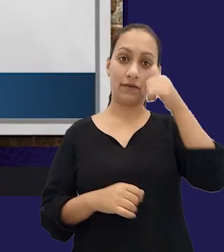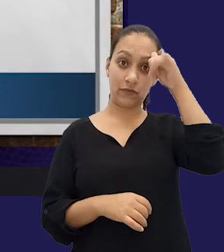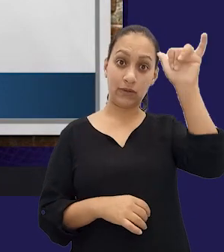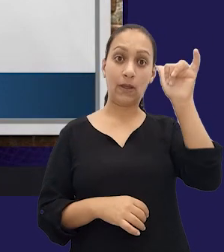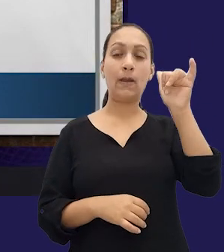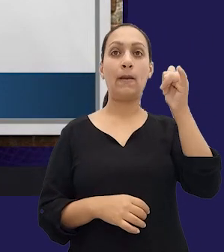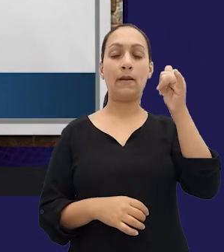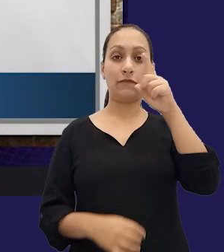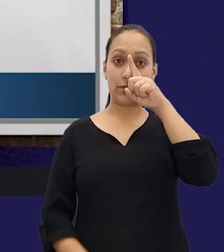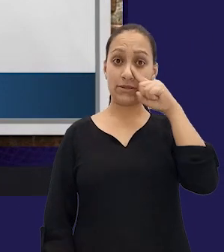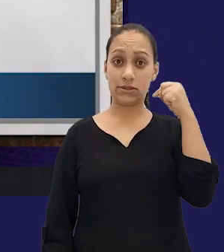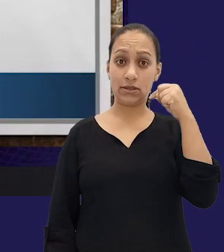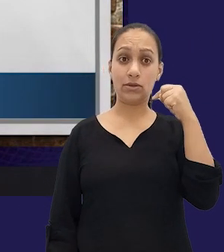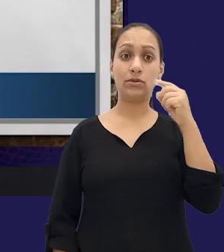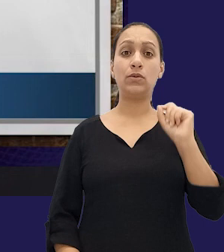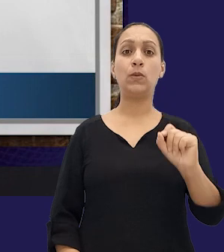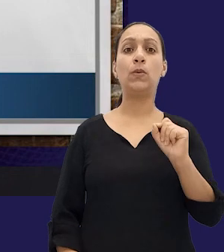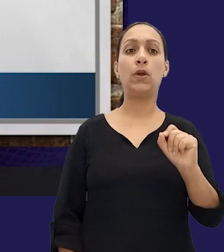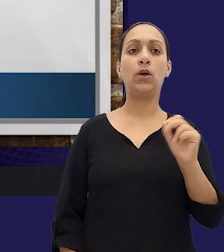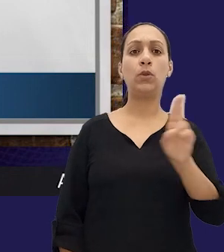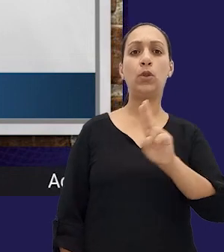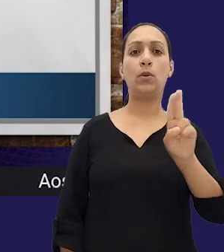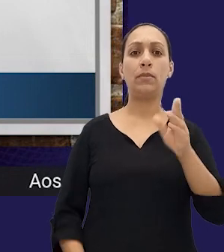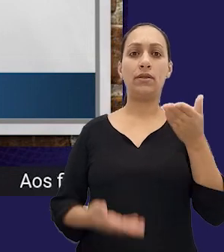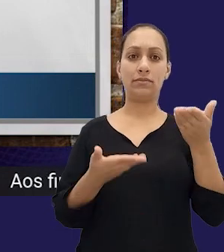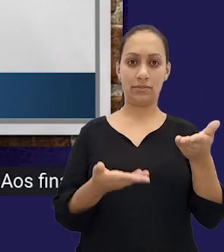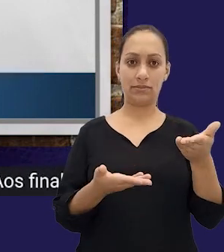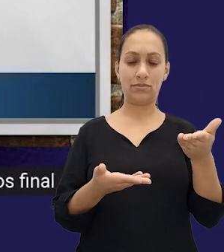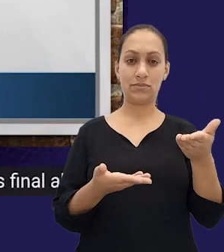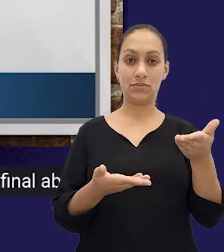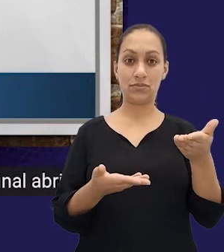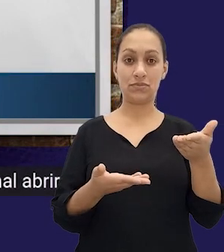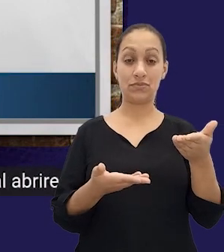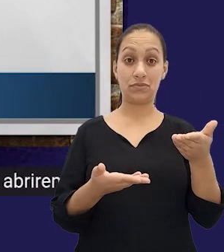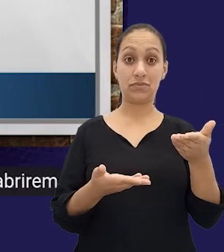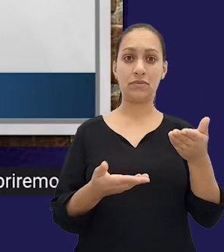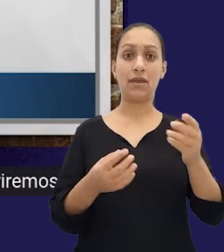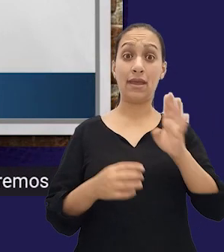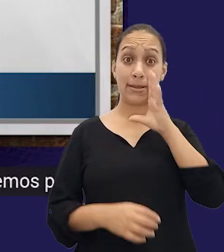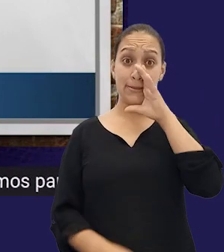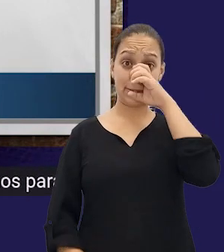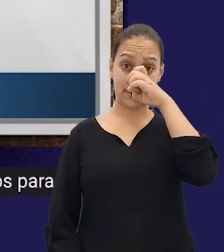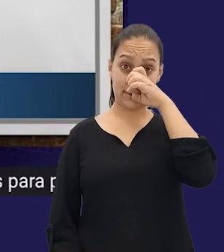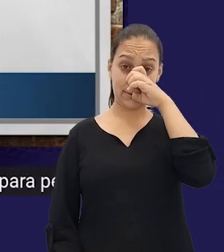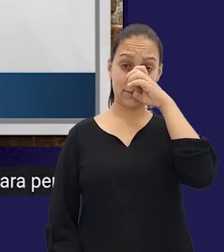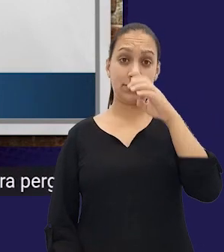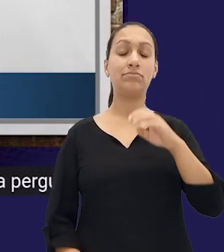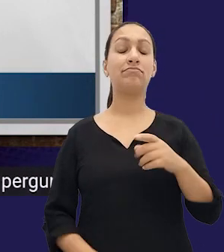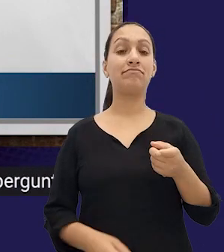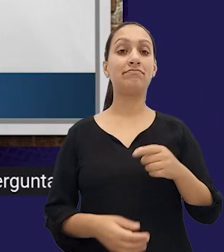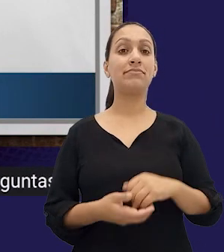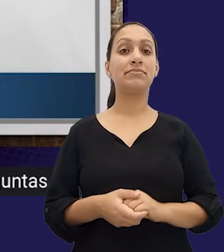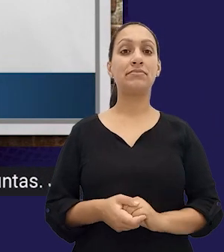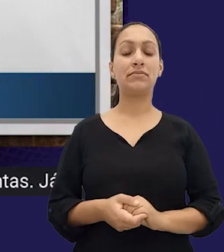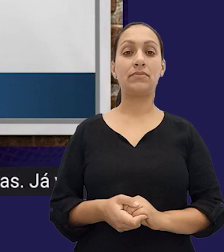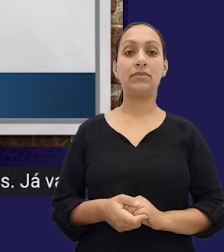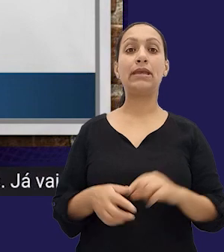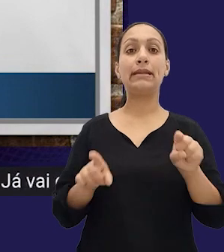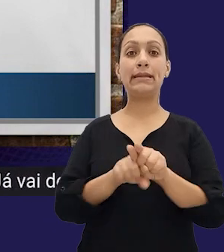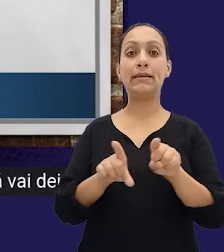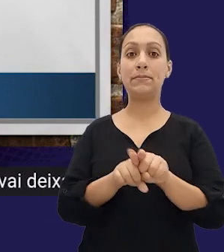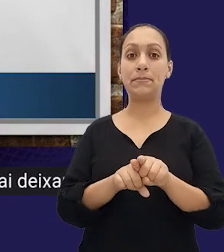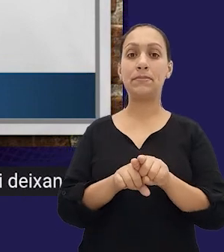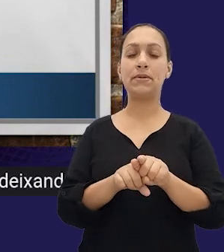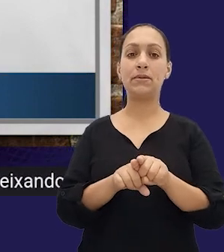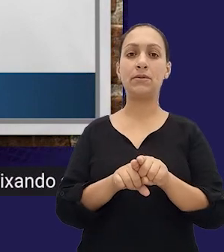por Acinetobacter baumannii e Pseudomonas aeruginosa resistentes aos carbapenems, e